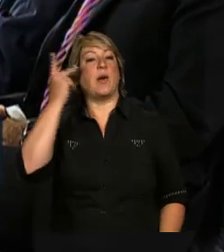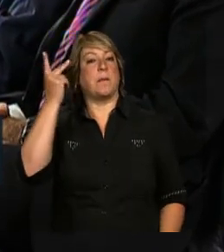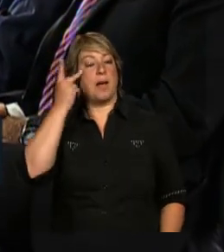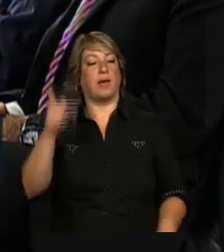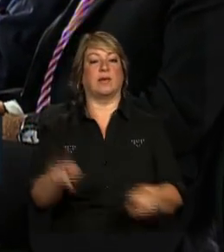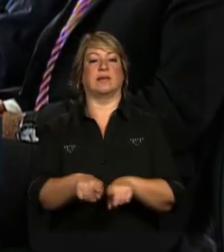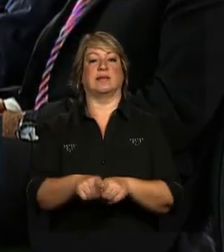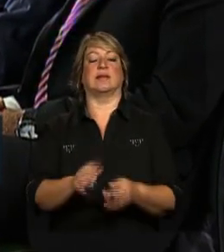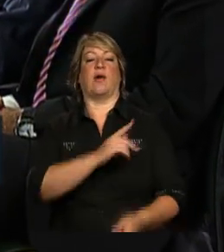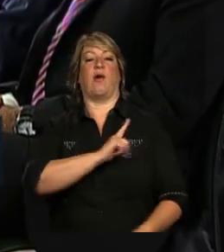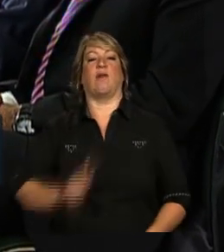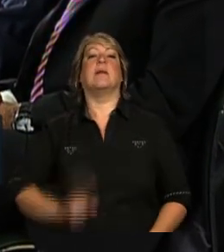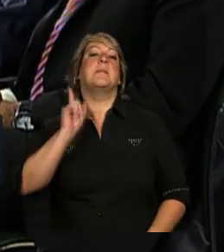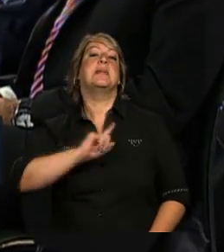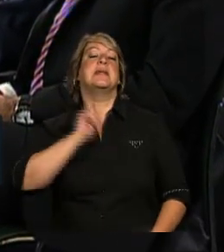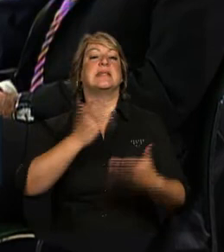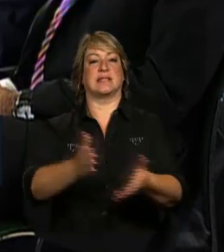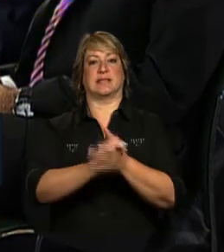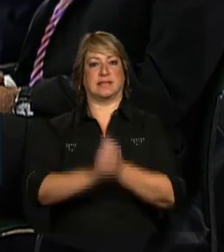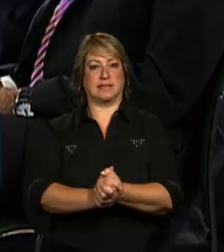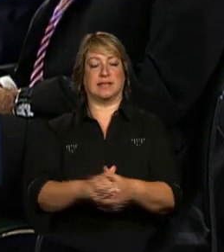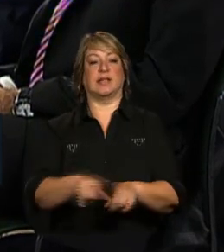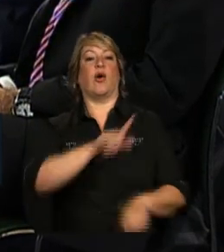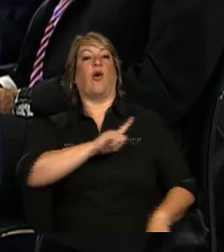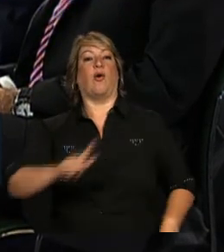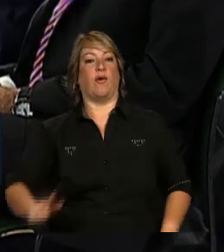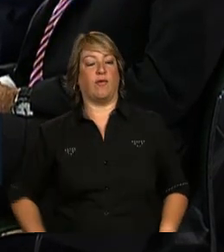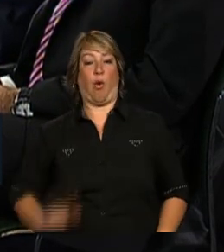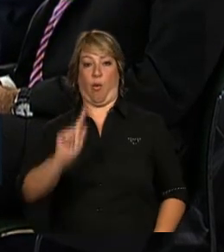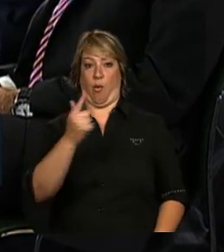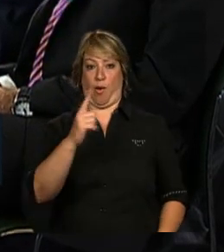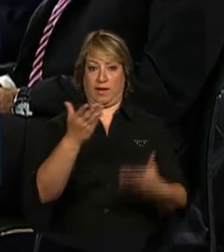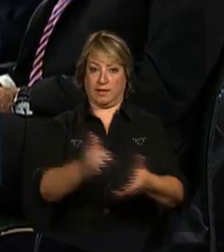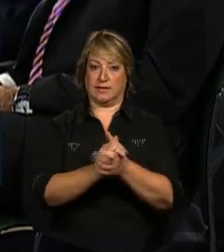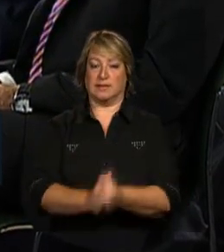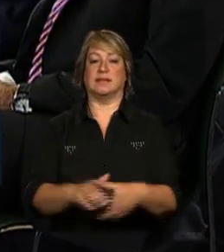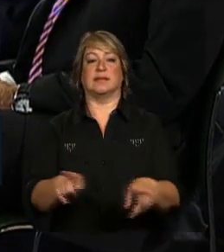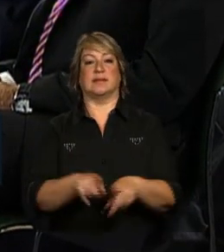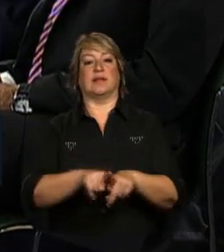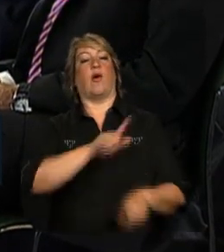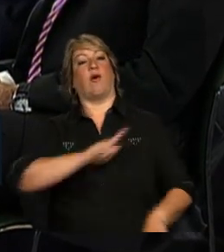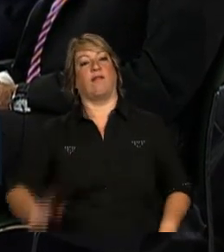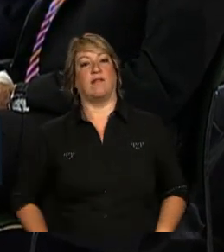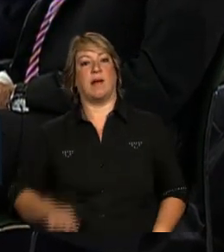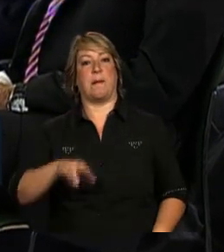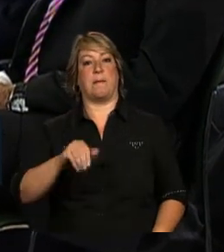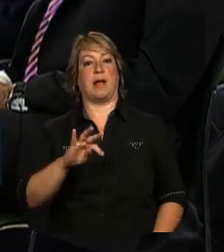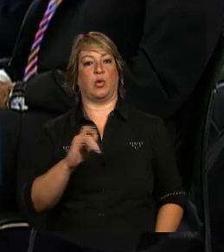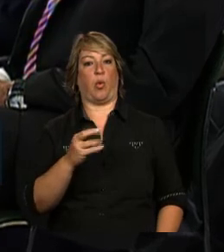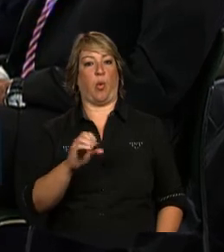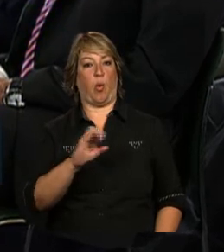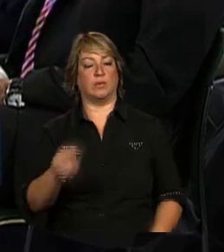de São Paulo Antonio Anastasia de Minas Gerais Marconi Perillo de Goiás Silval Barbosa de Mato Grosso